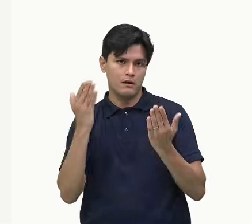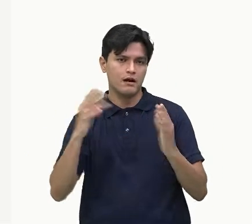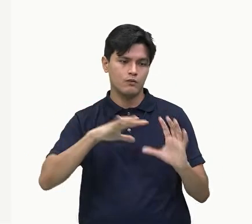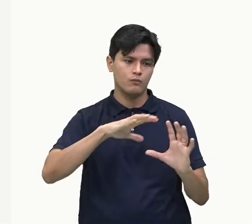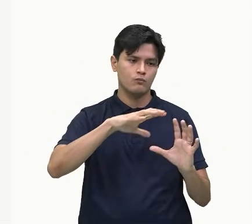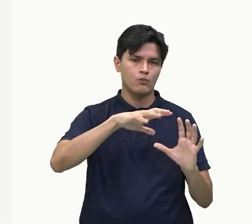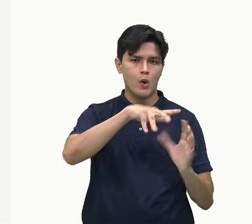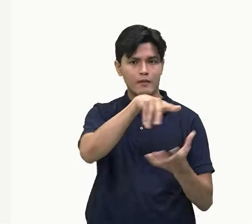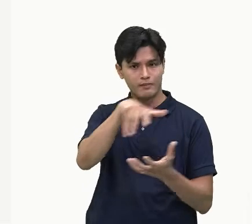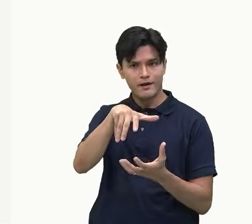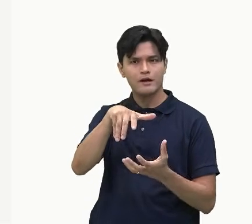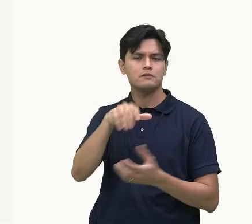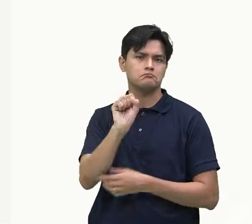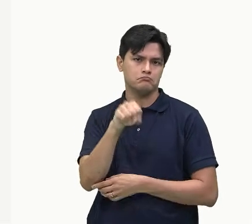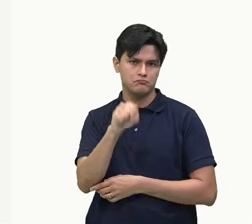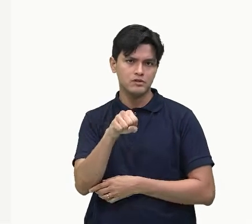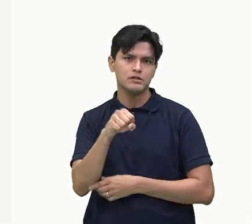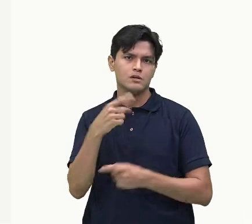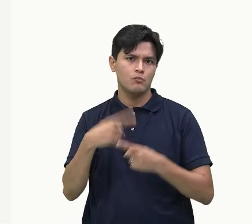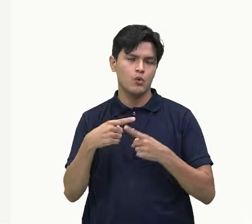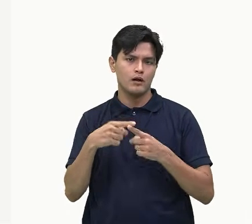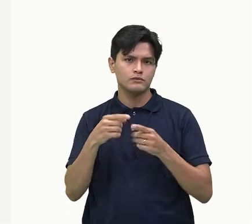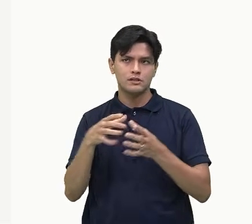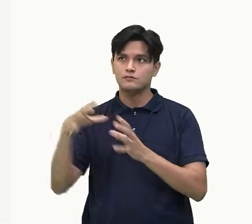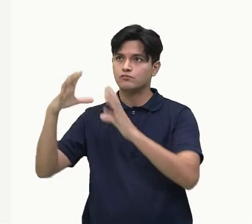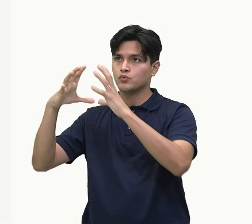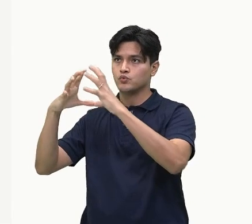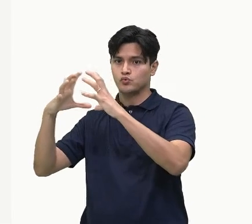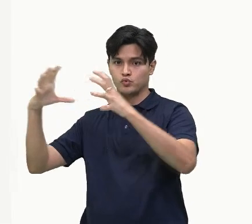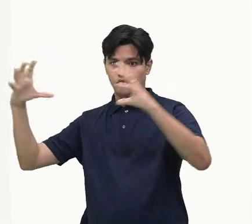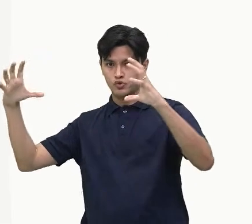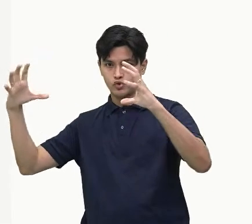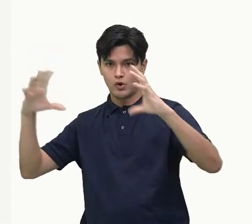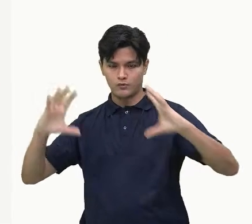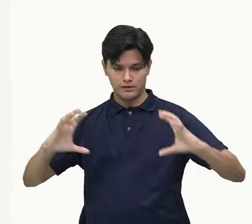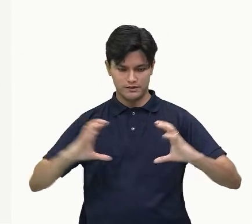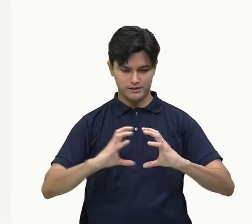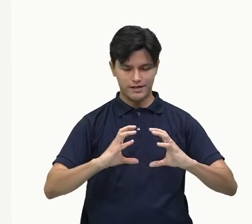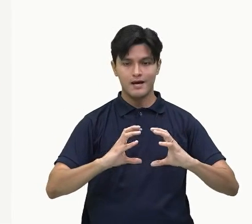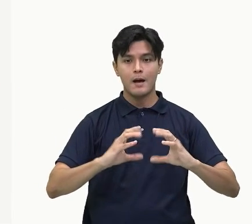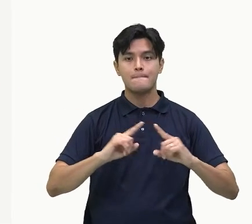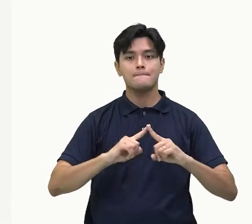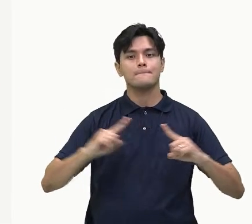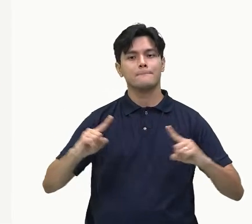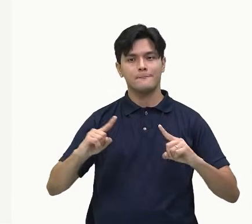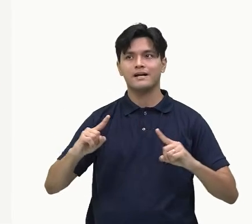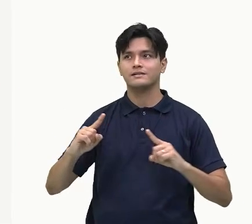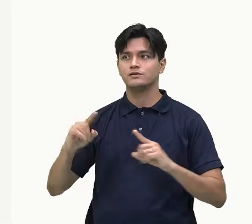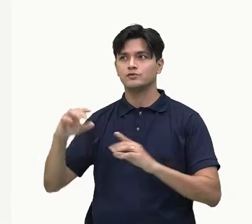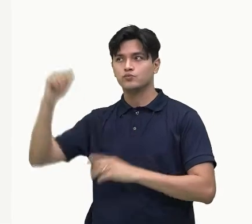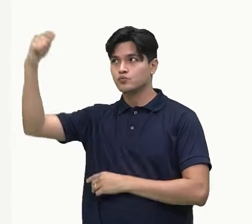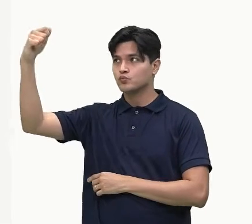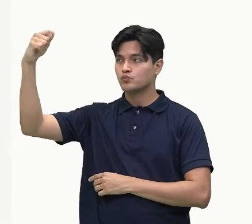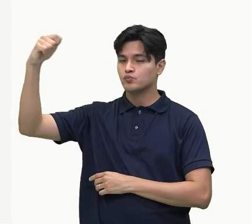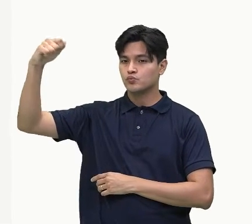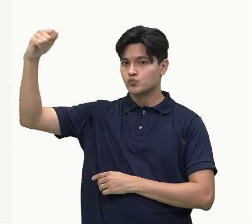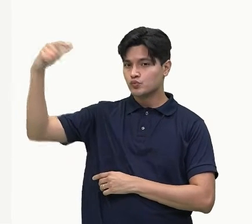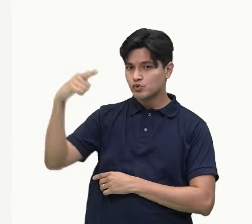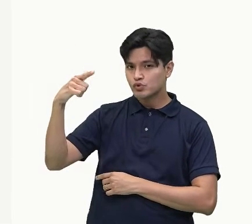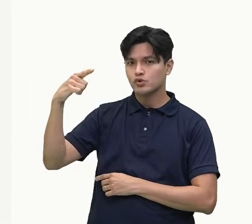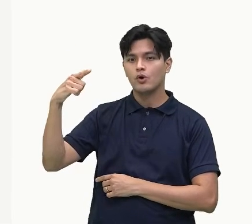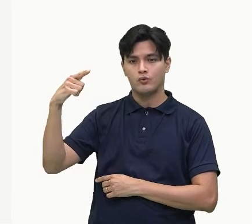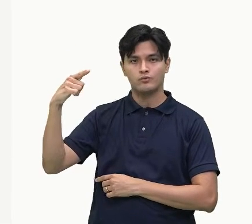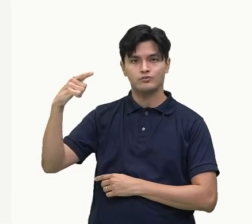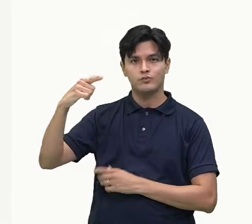ser uma fonte pontual, porque o tamanho do Sol em relação ao tamanho do universo todo é muito pequeno.